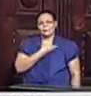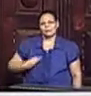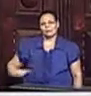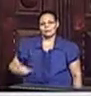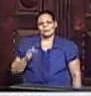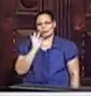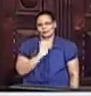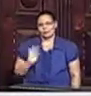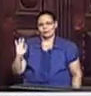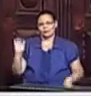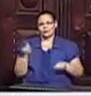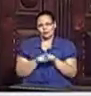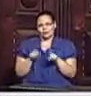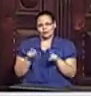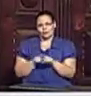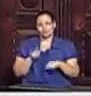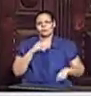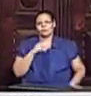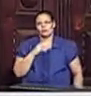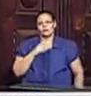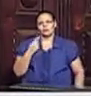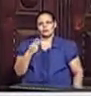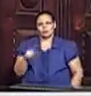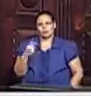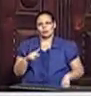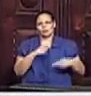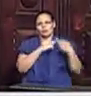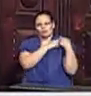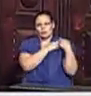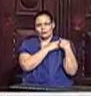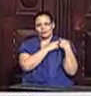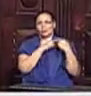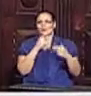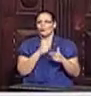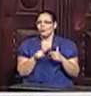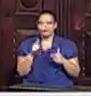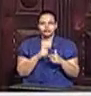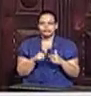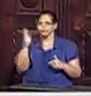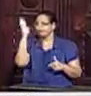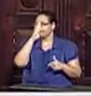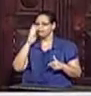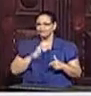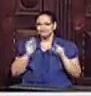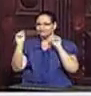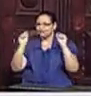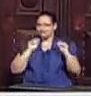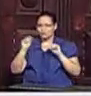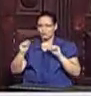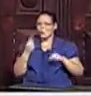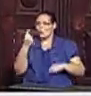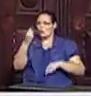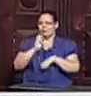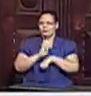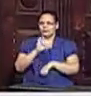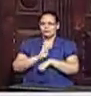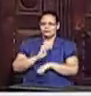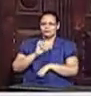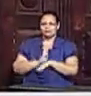federal também tem a sua responsabilidade. Isso passou a ser um problema nacional. Quando um Estado